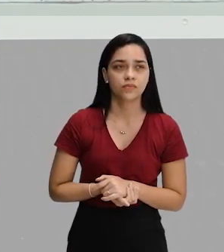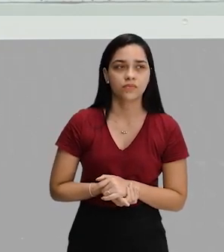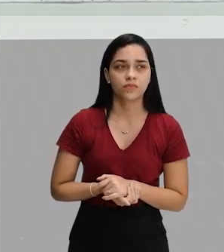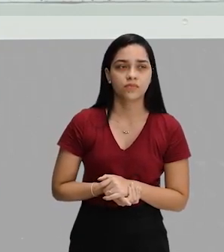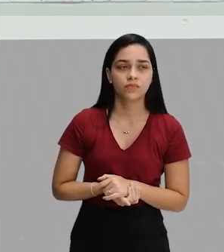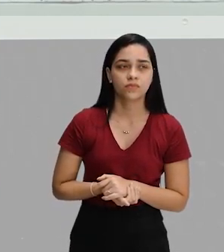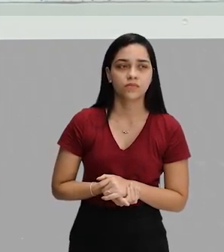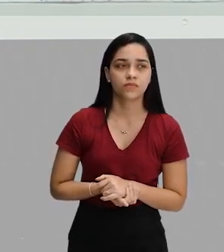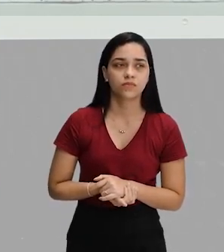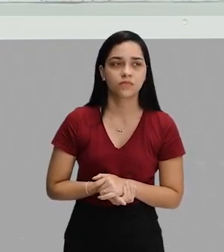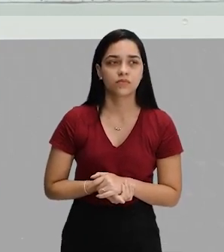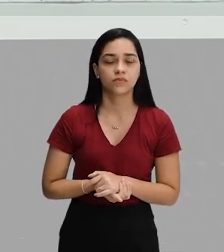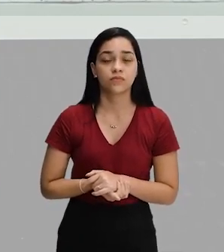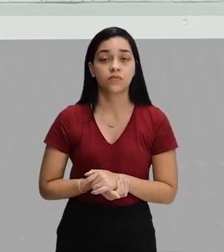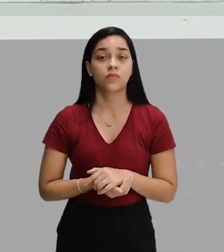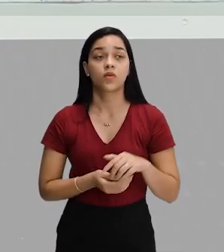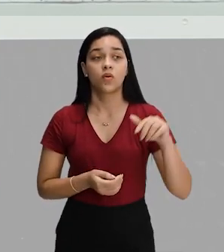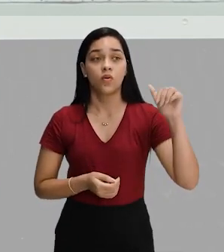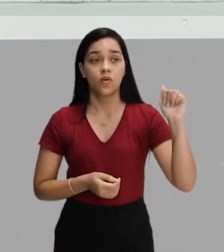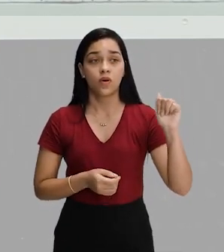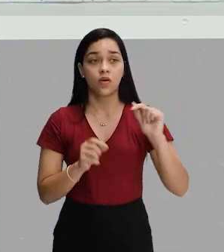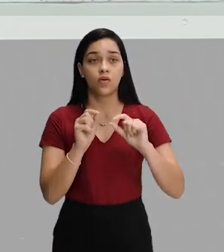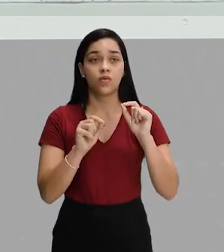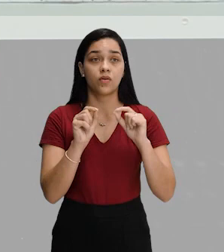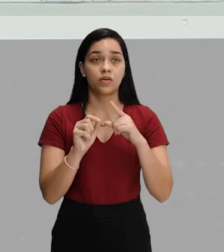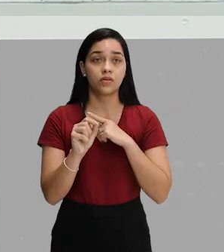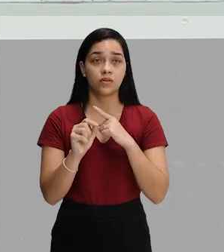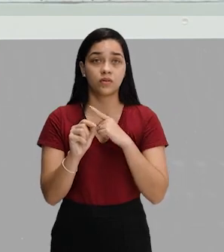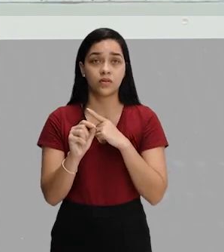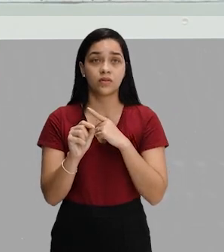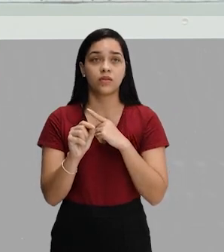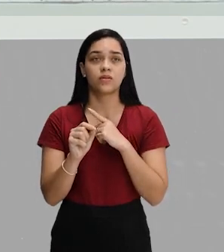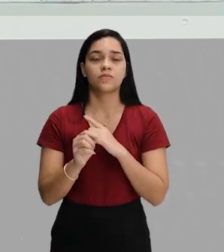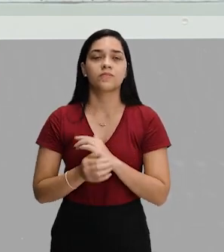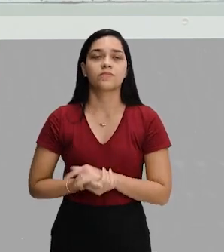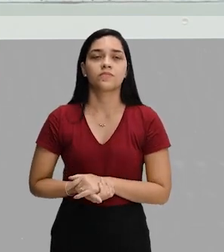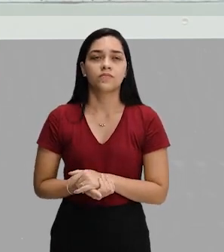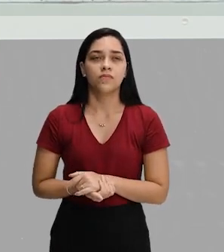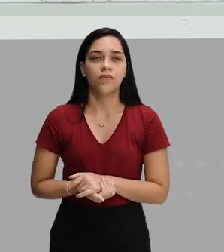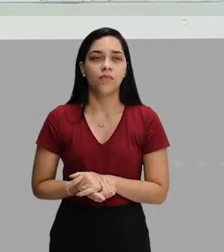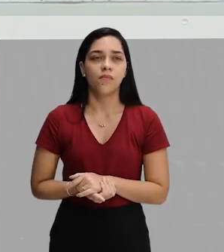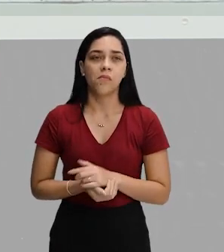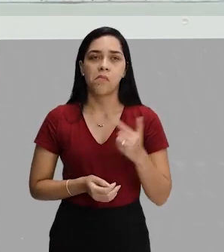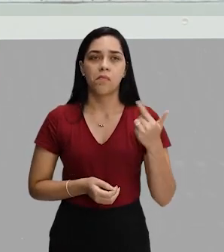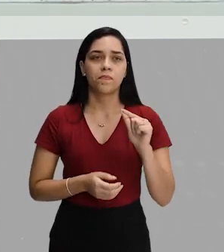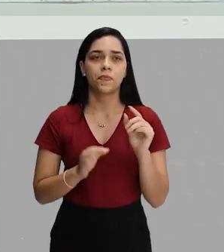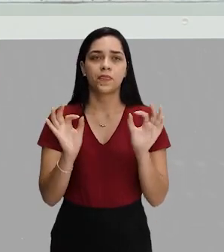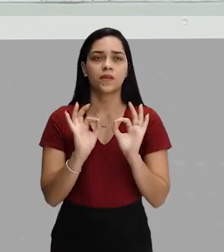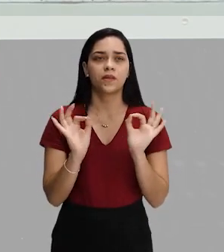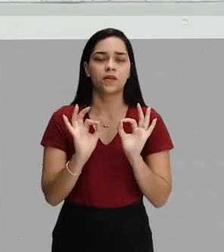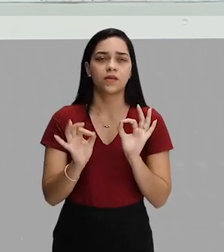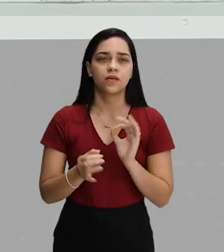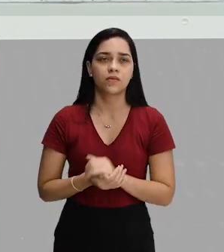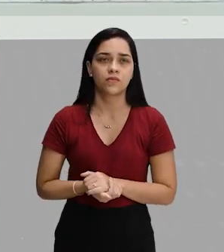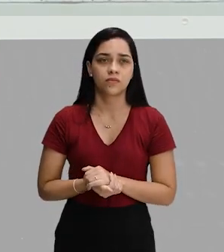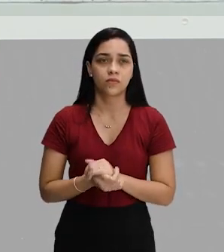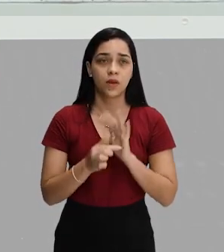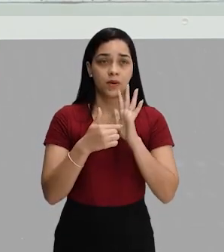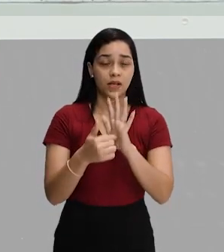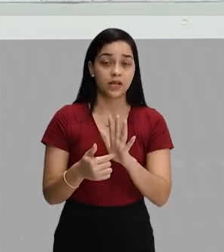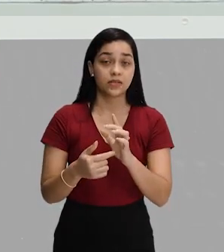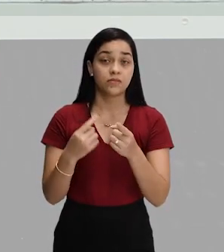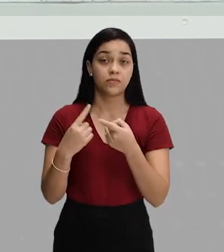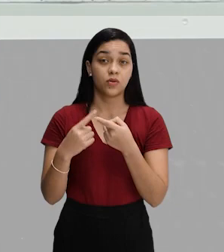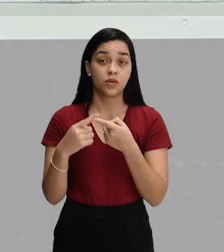Coeficiente A é o termo que acompanha x ao quadrado. Tiago, não tem ninguém aqui. Quando não aparece ninguém, é